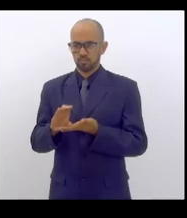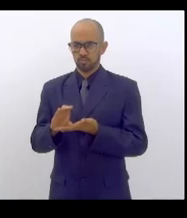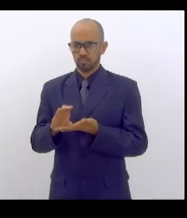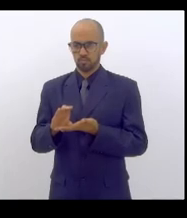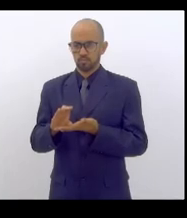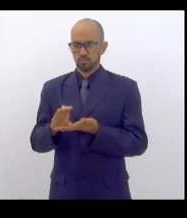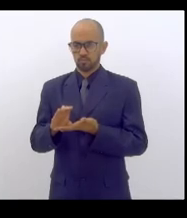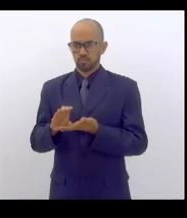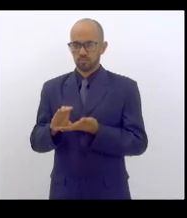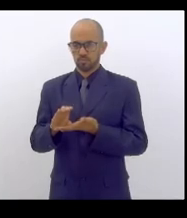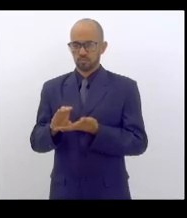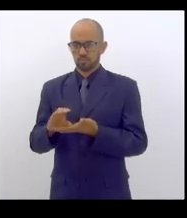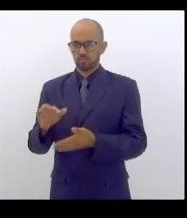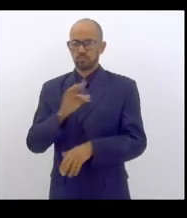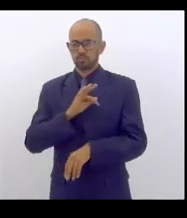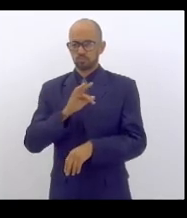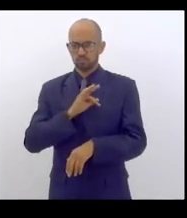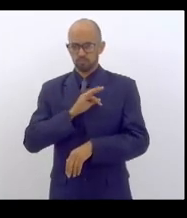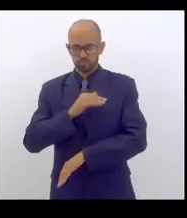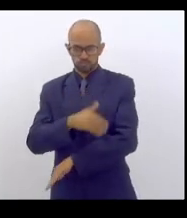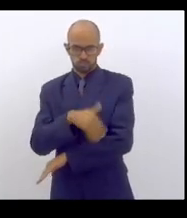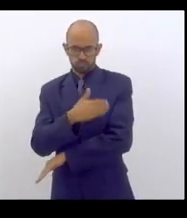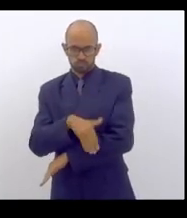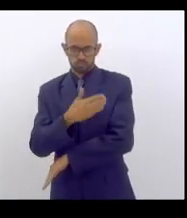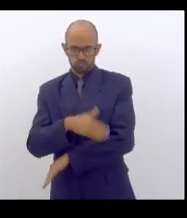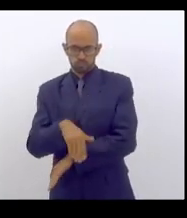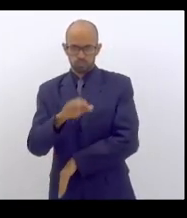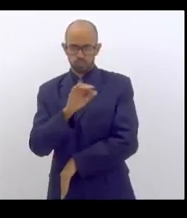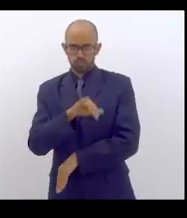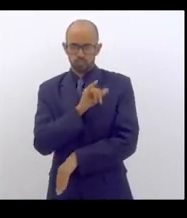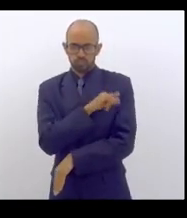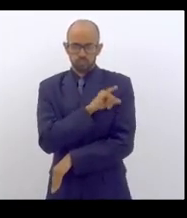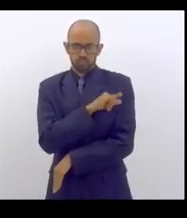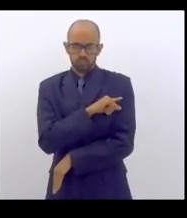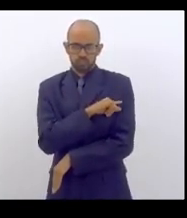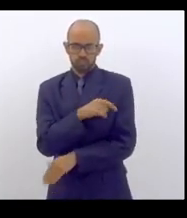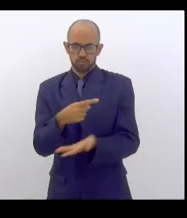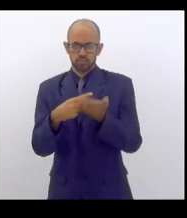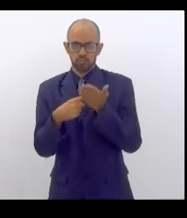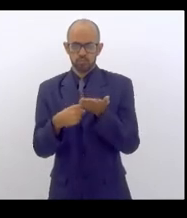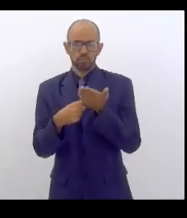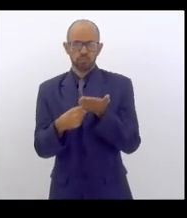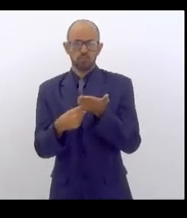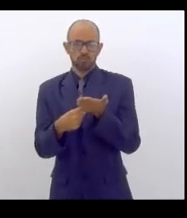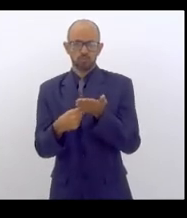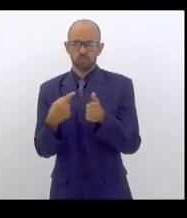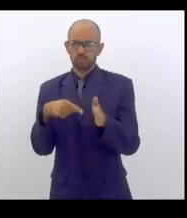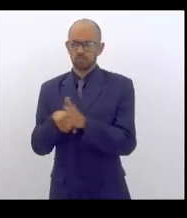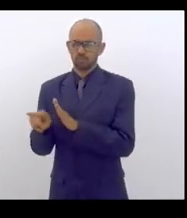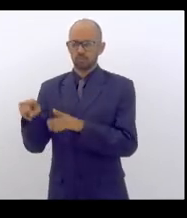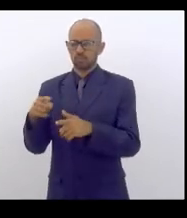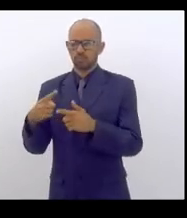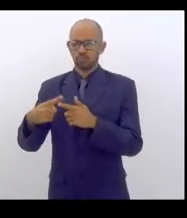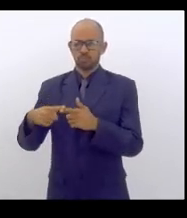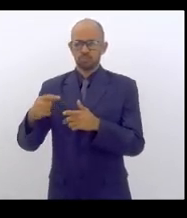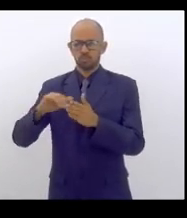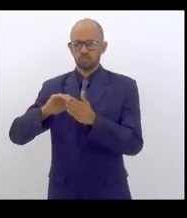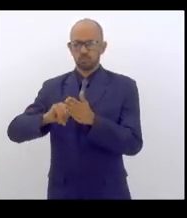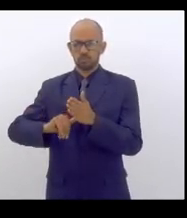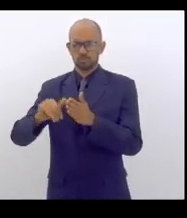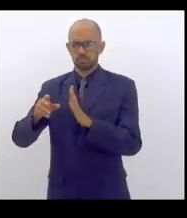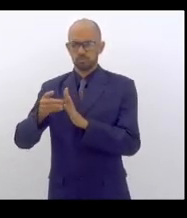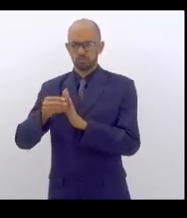né, militares do Estado do Rio de Janeiro. Isso foi um acordo? Por que a retirada de